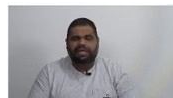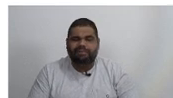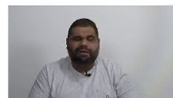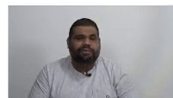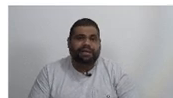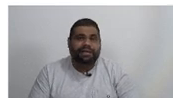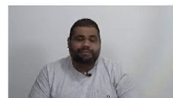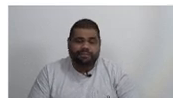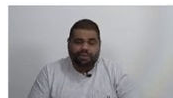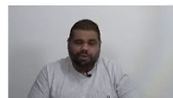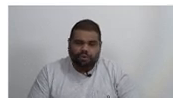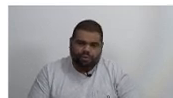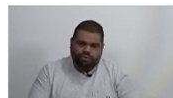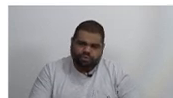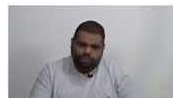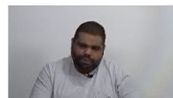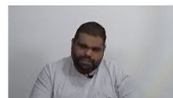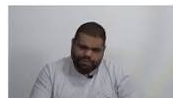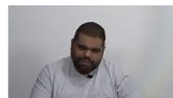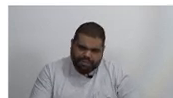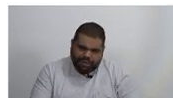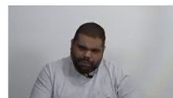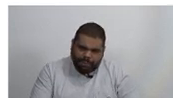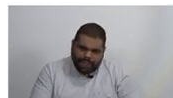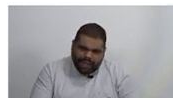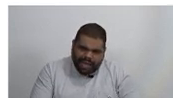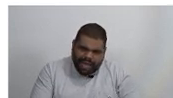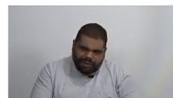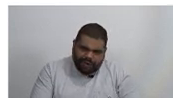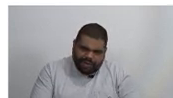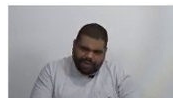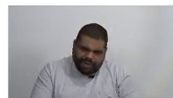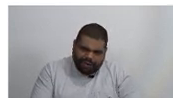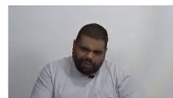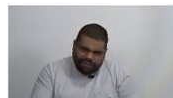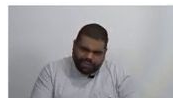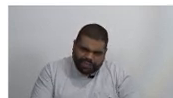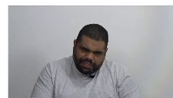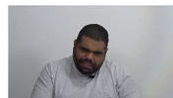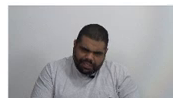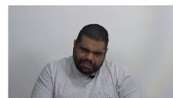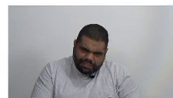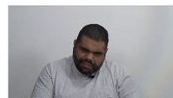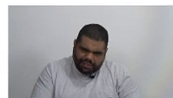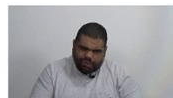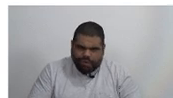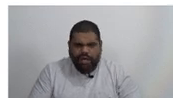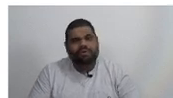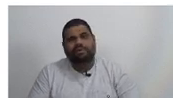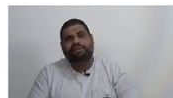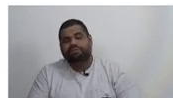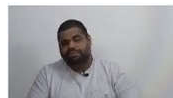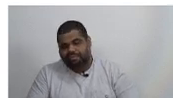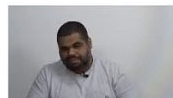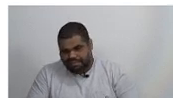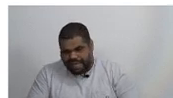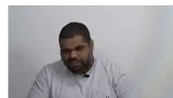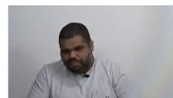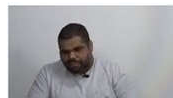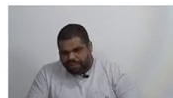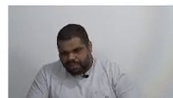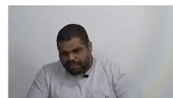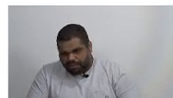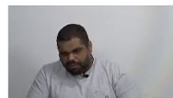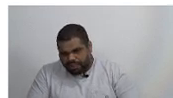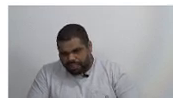Função rima com o quê? Com substituição. Agora, aonde tem x, eu coloco quanto?